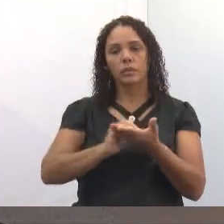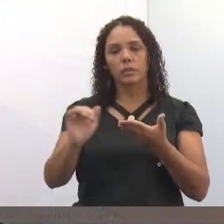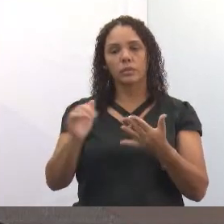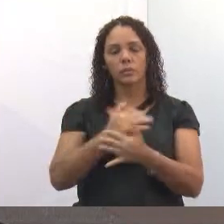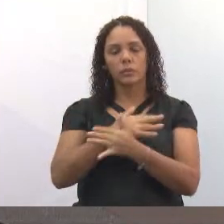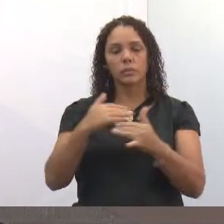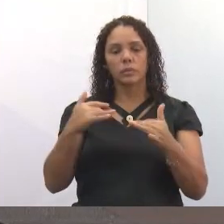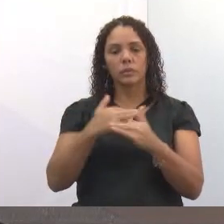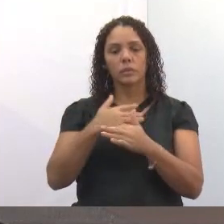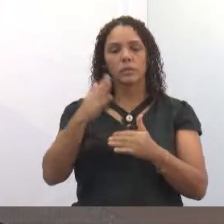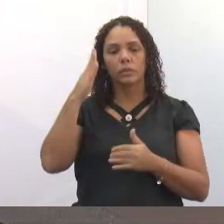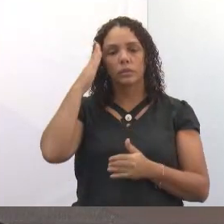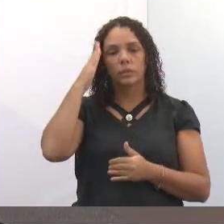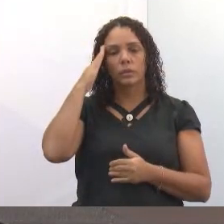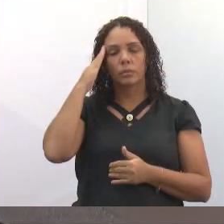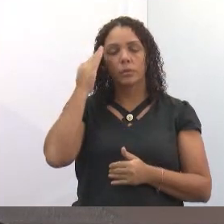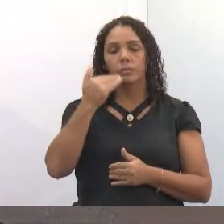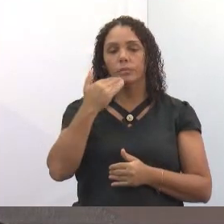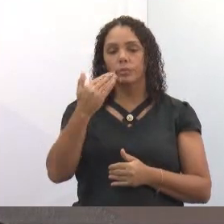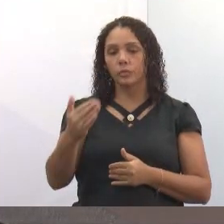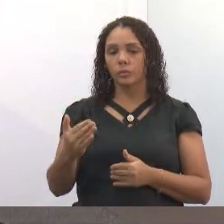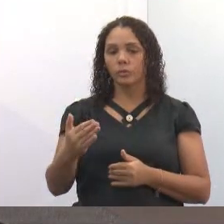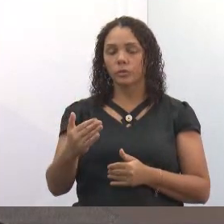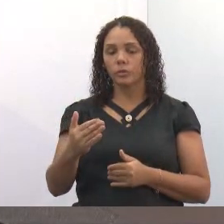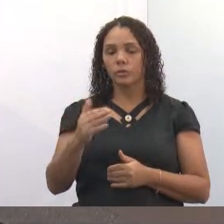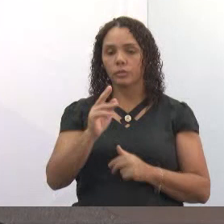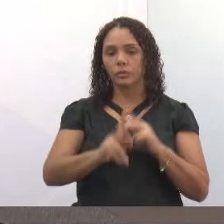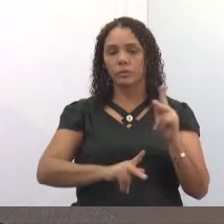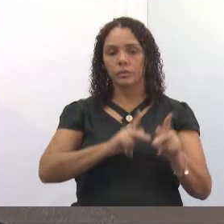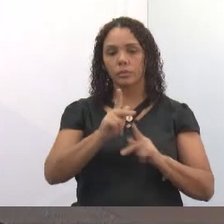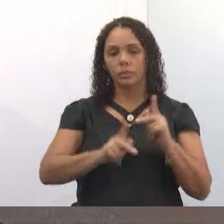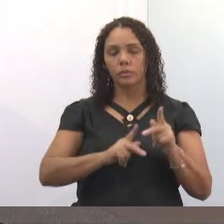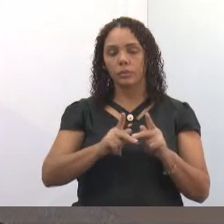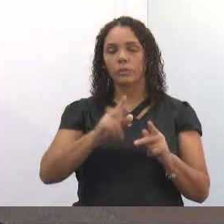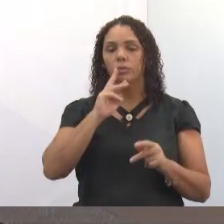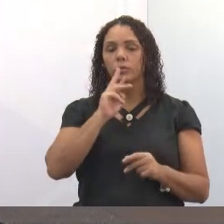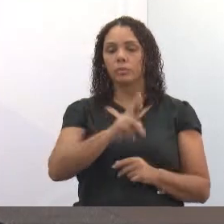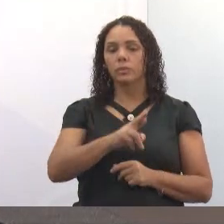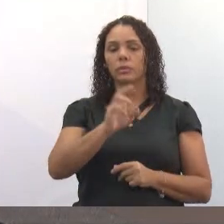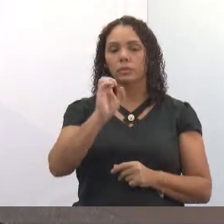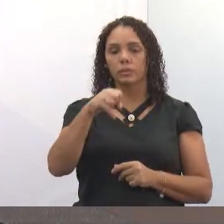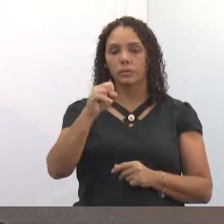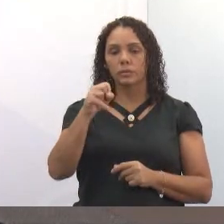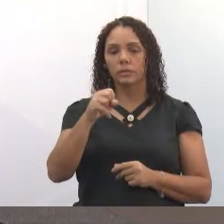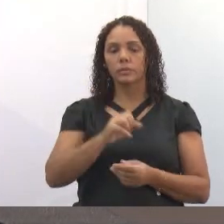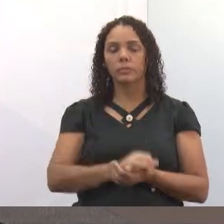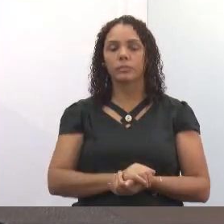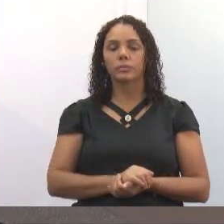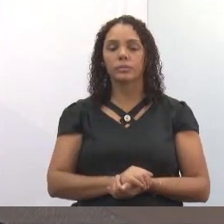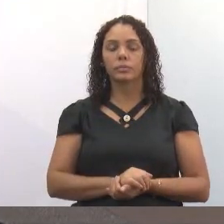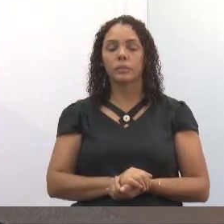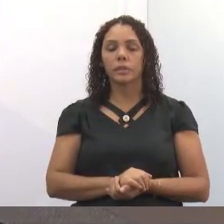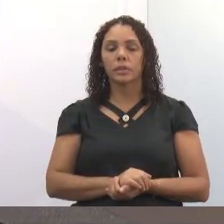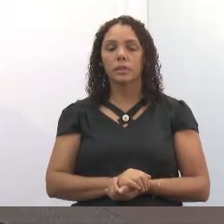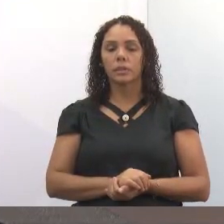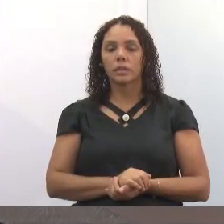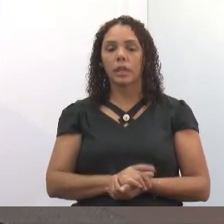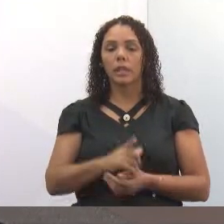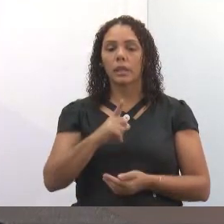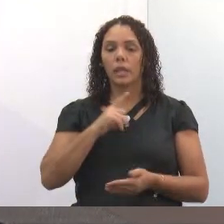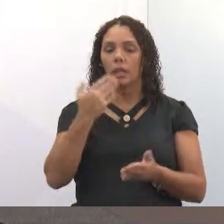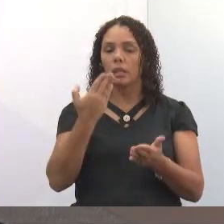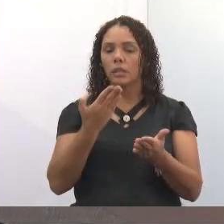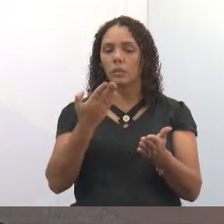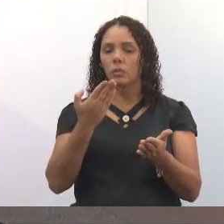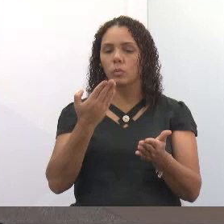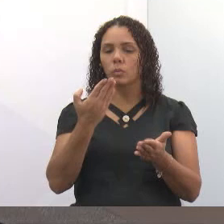tem ciência dessa solicitação dos moradores? Resposta, sim. 1.1, em caso afirmativo, há algum estudo